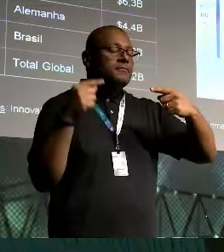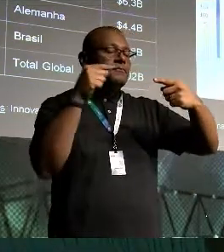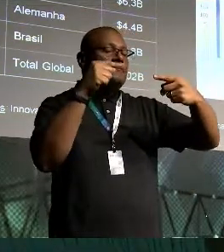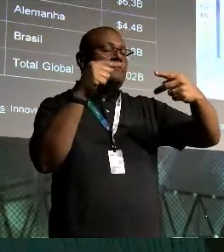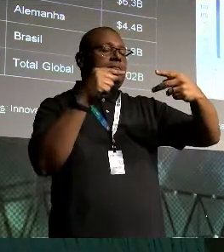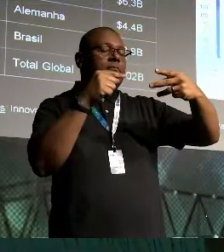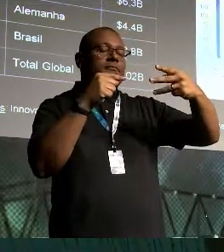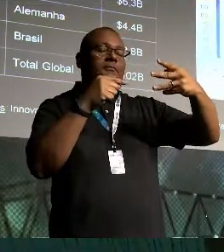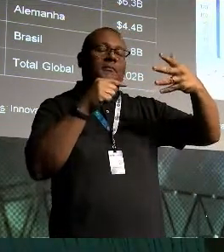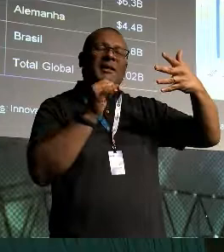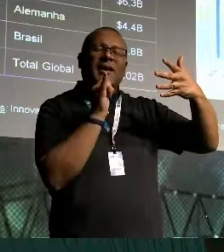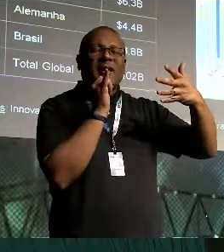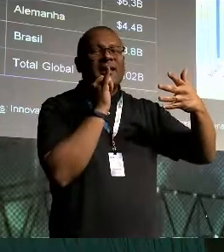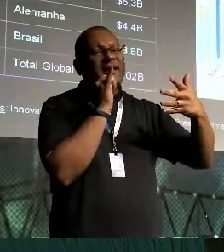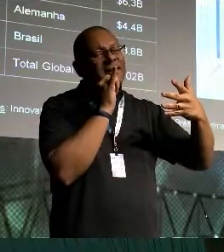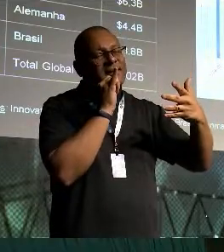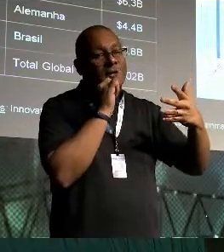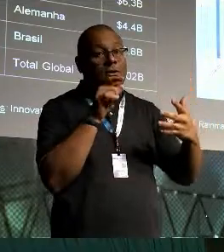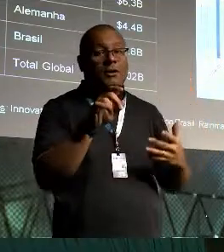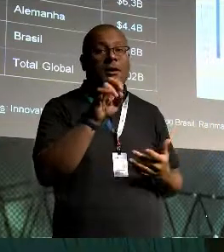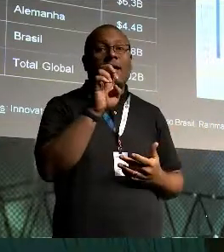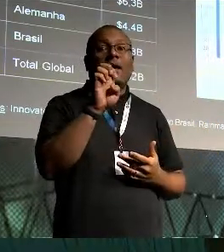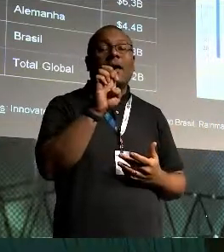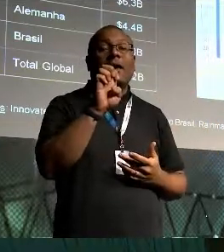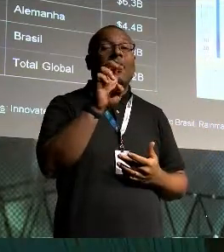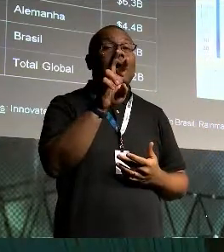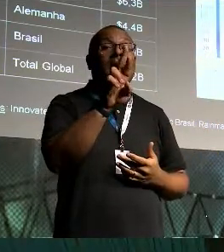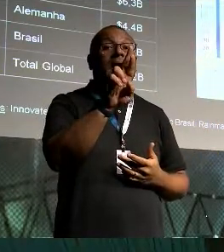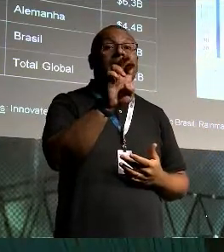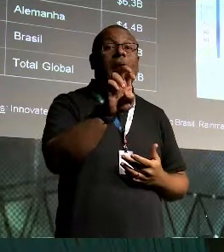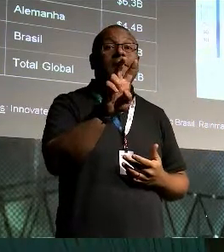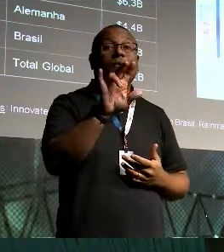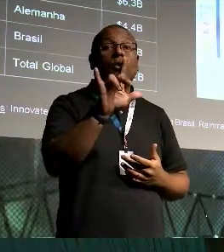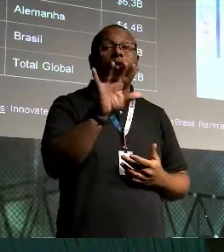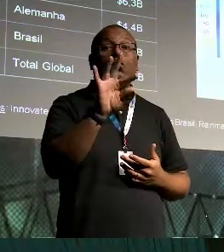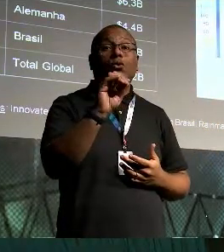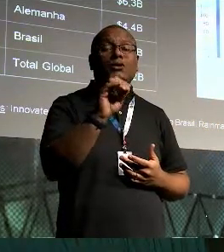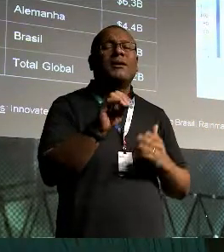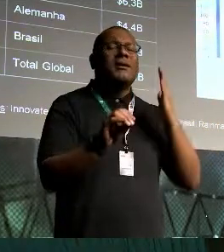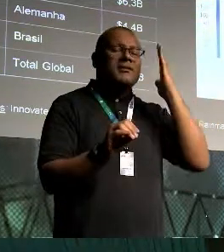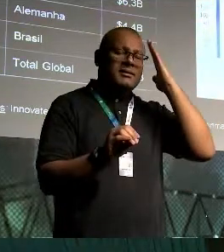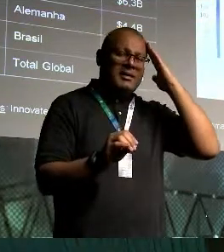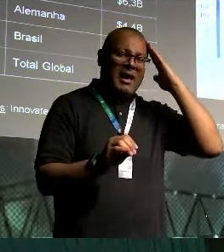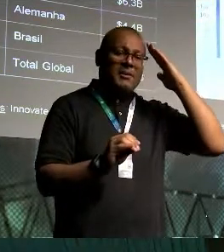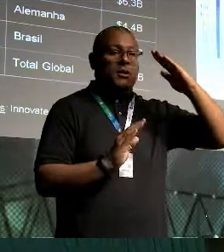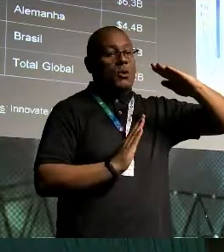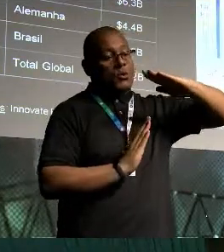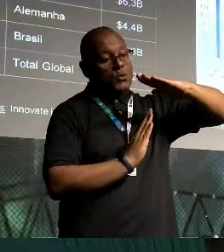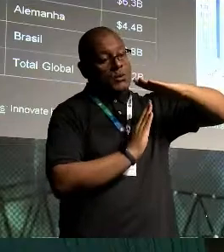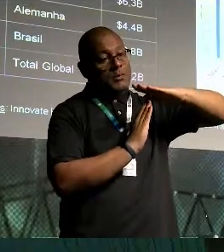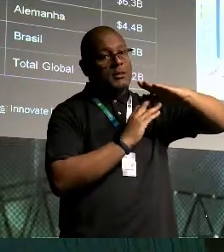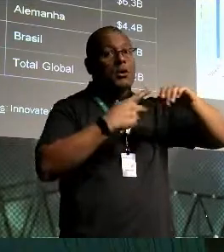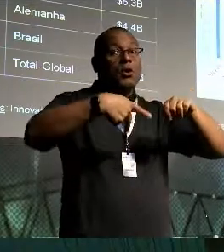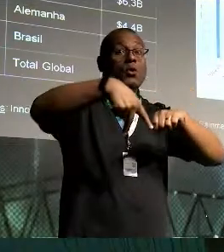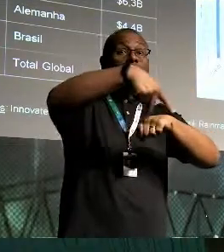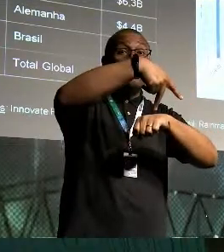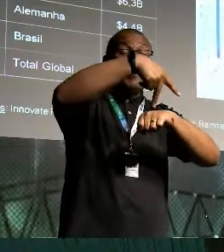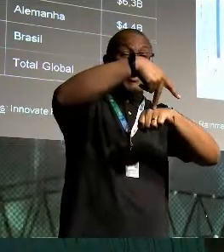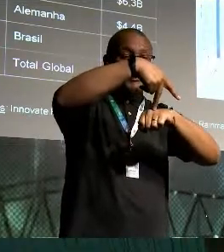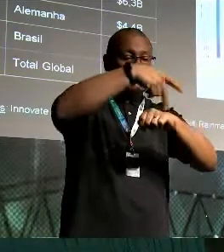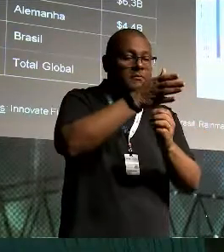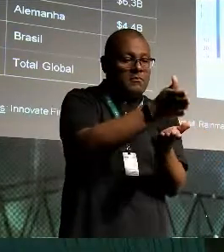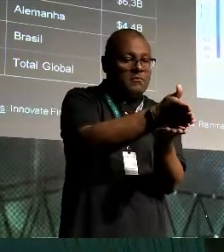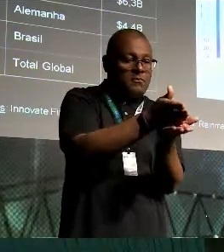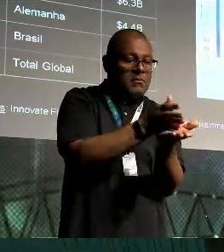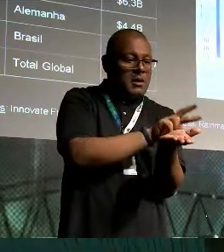exemplos, né? Em Insurance, a gente tem um Revolut, que sabe que o cliente passou de uma fronteira de um país europeu para o outro e,